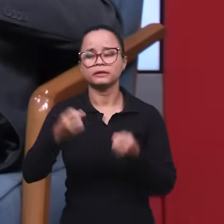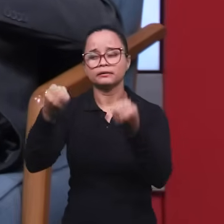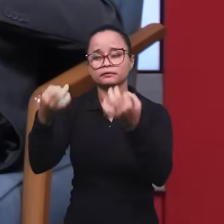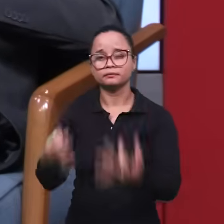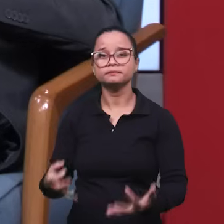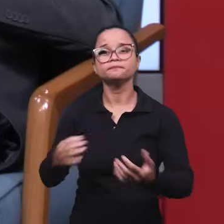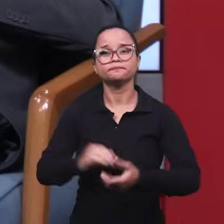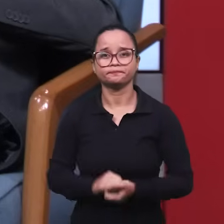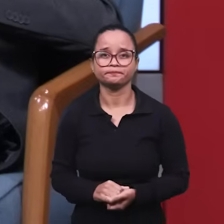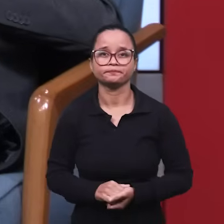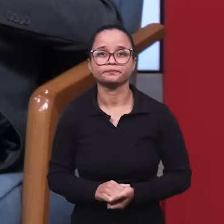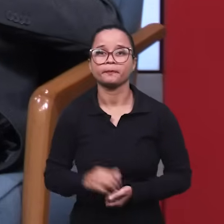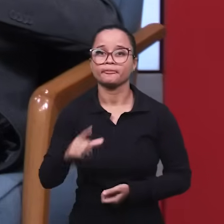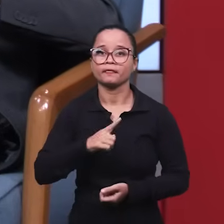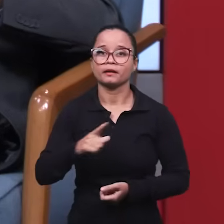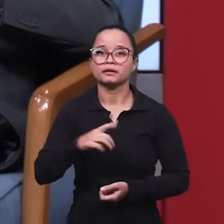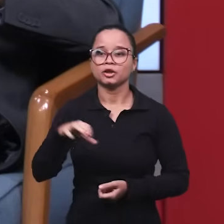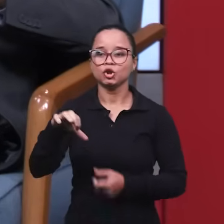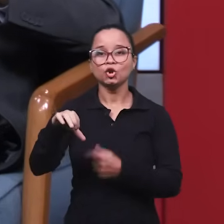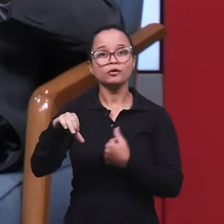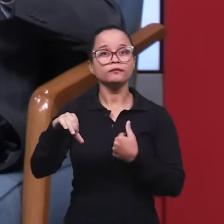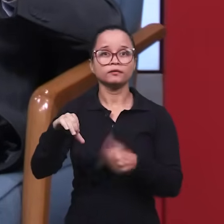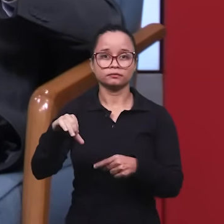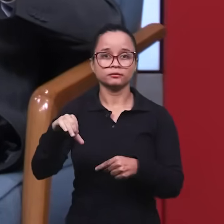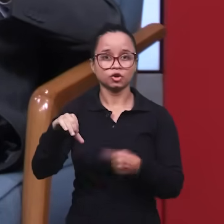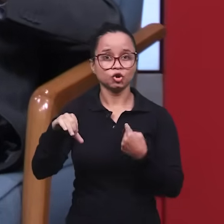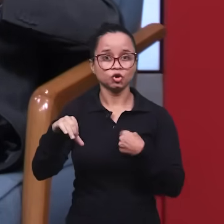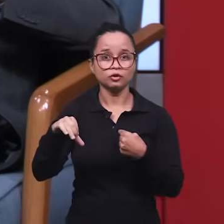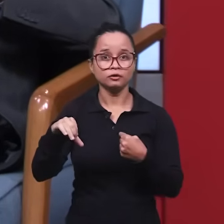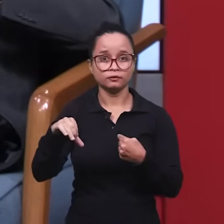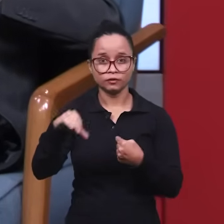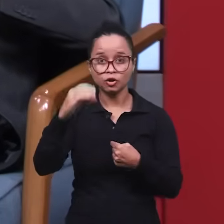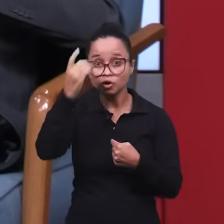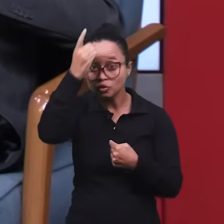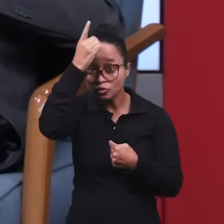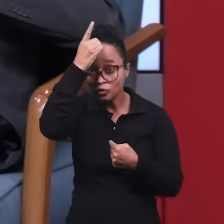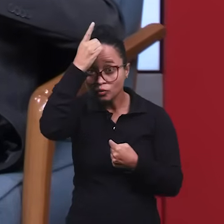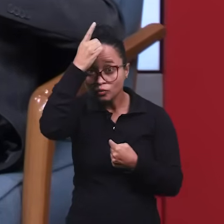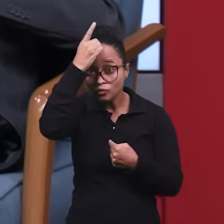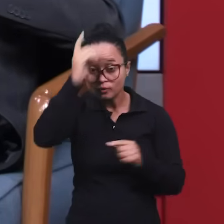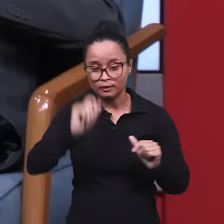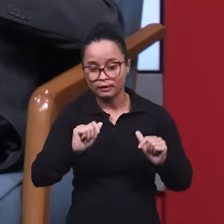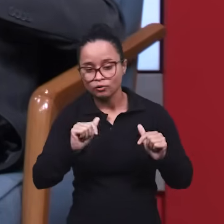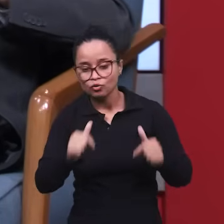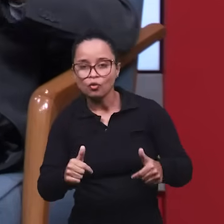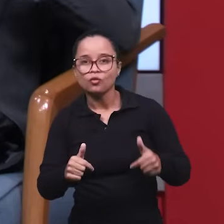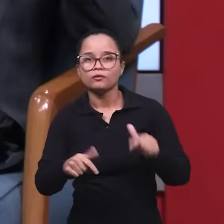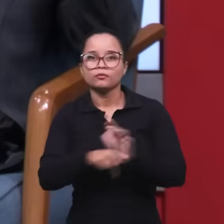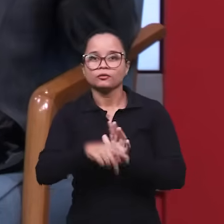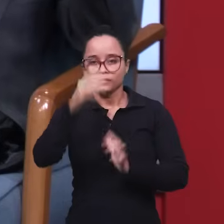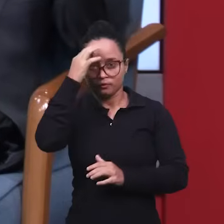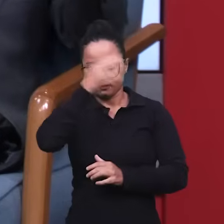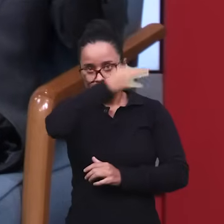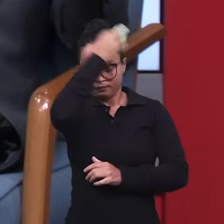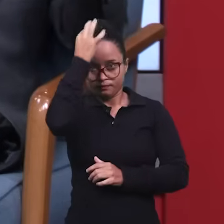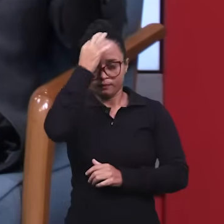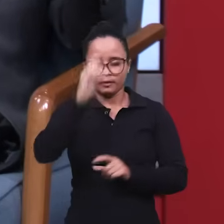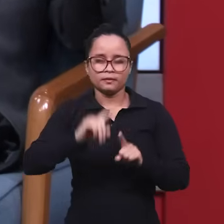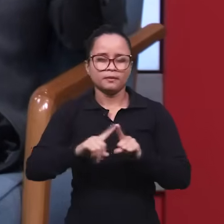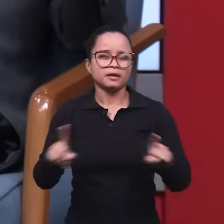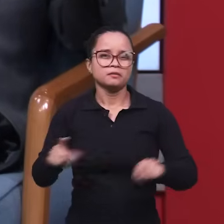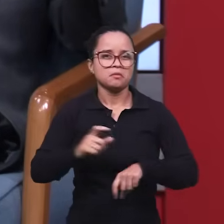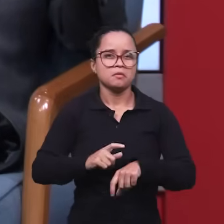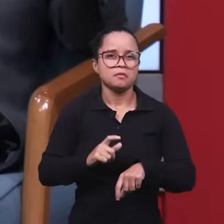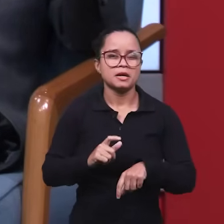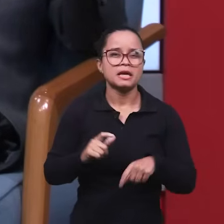fala que existem 9 formas do Espírito Santo operar. Em momento